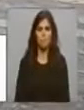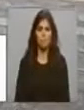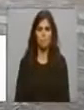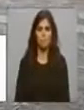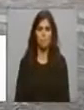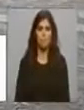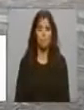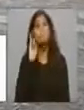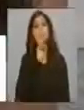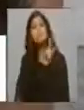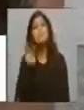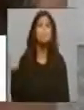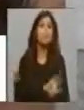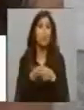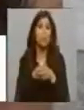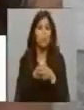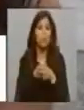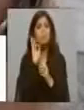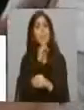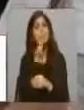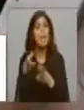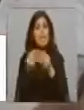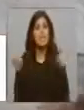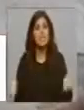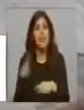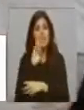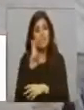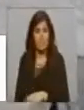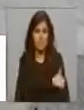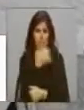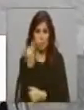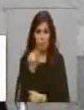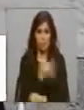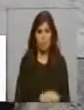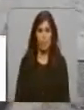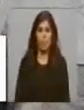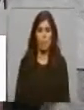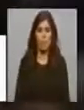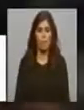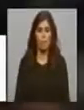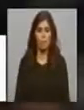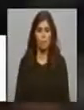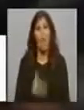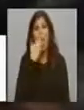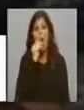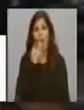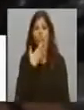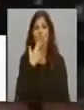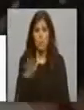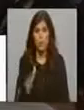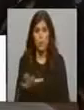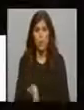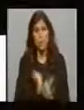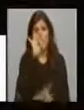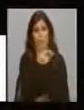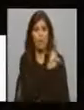O olhar do grupo percorre a sala de visitas da cidade invicta. São estudantes estrangeiros que escolheram a